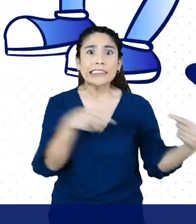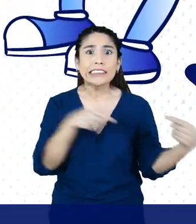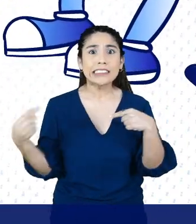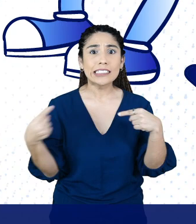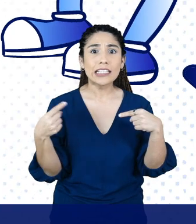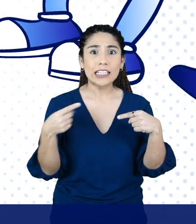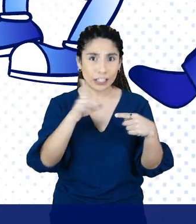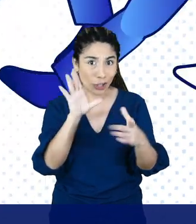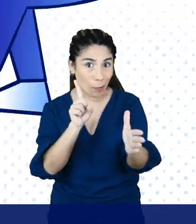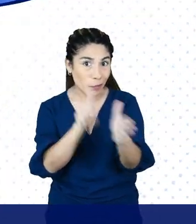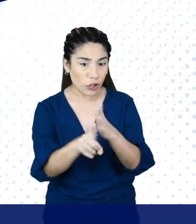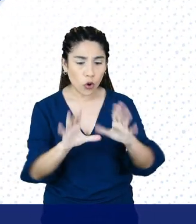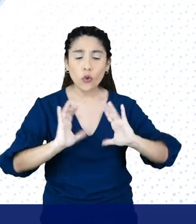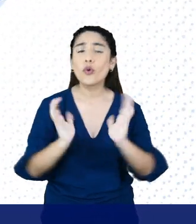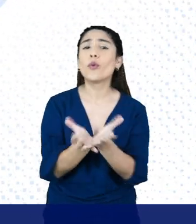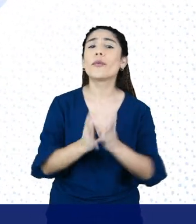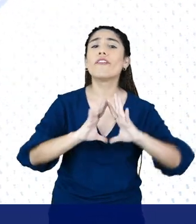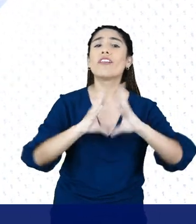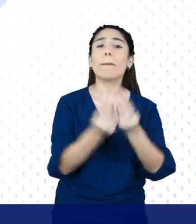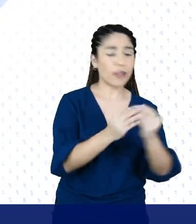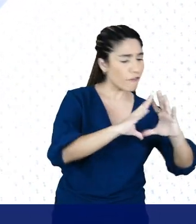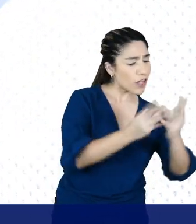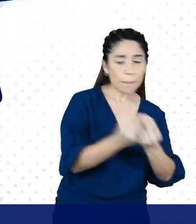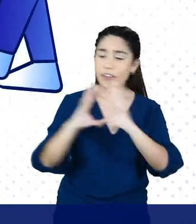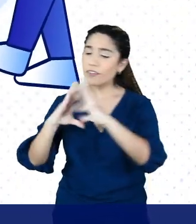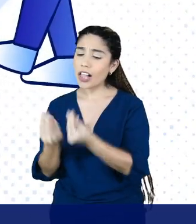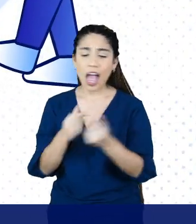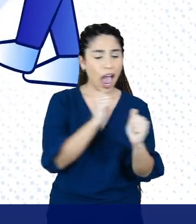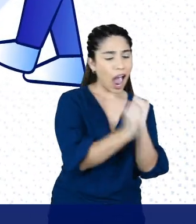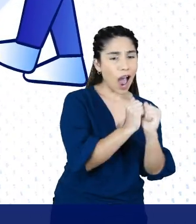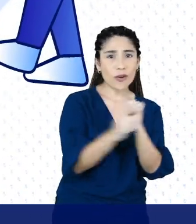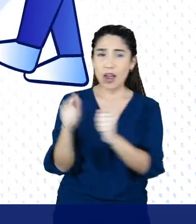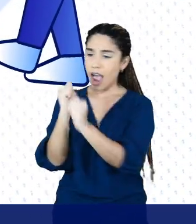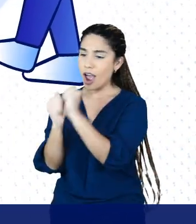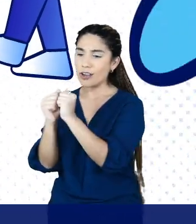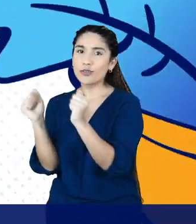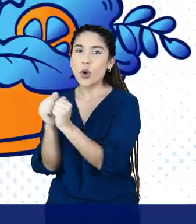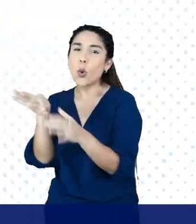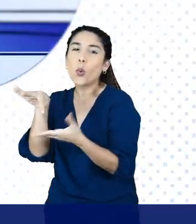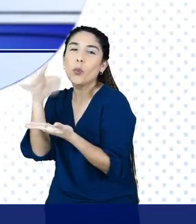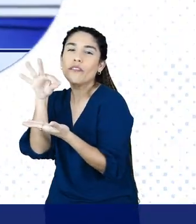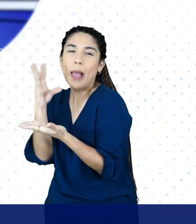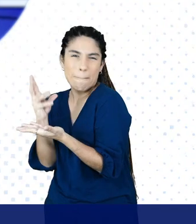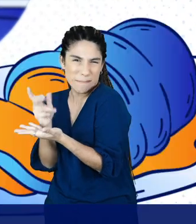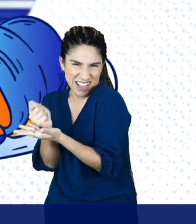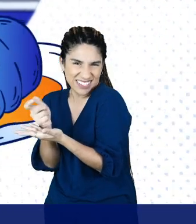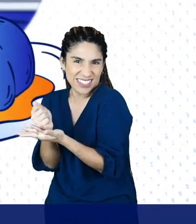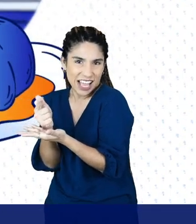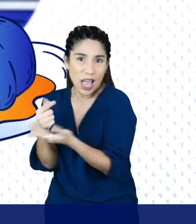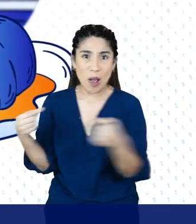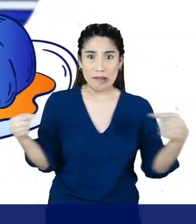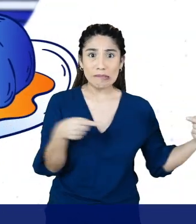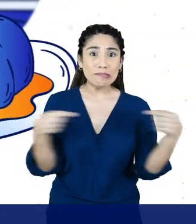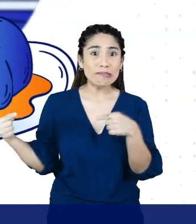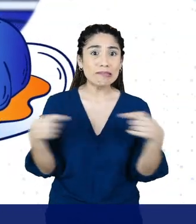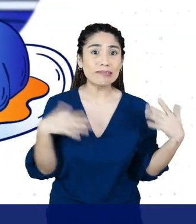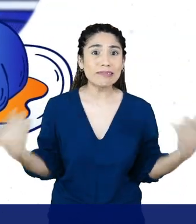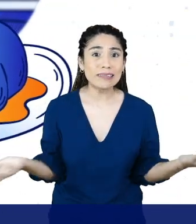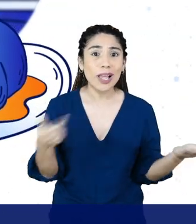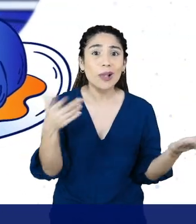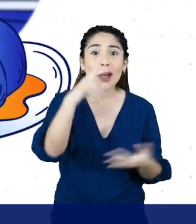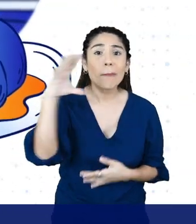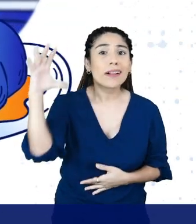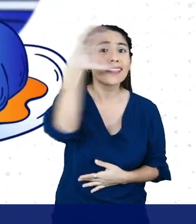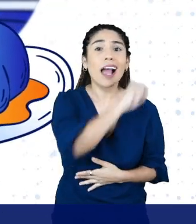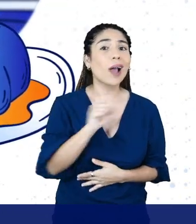família se o arroz deste ano vai ser com ou sem uva passa? Hoje você aprendeu como preparar uma